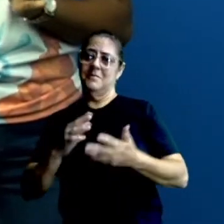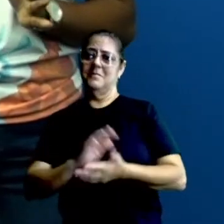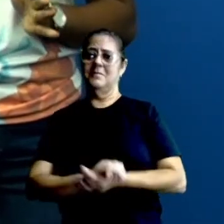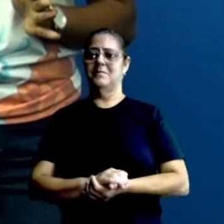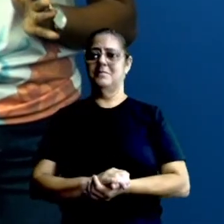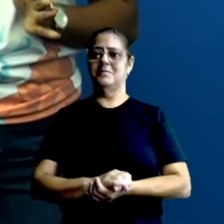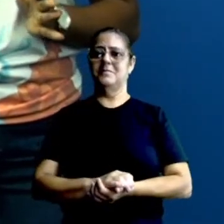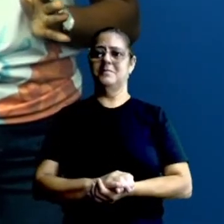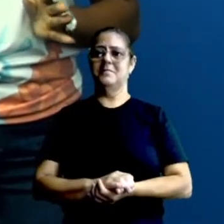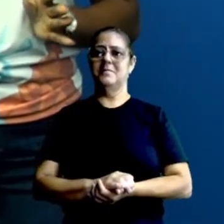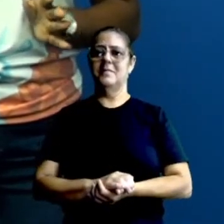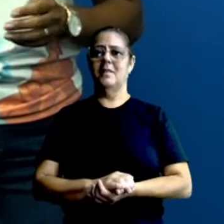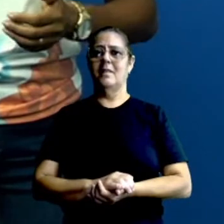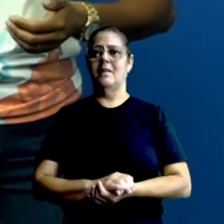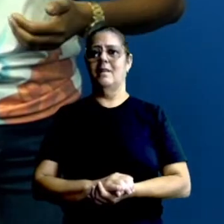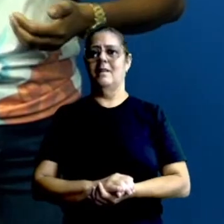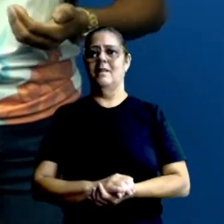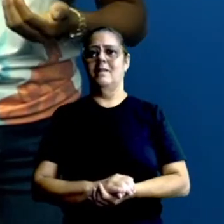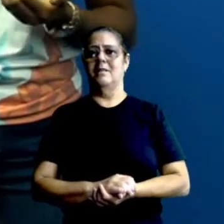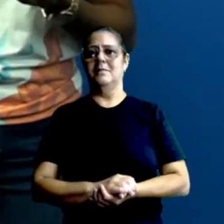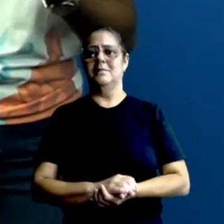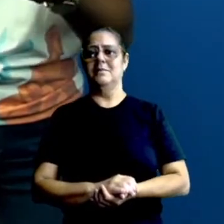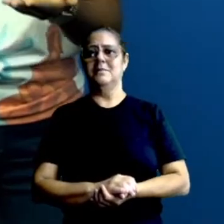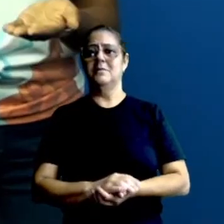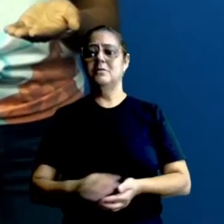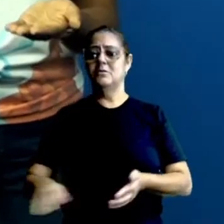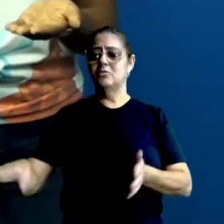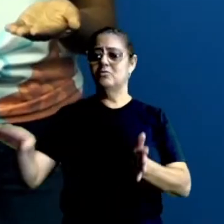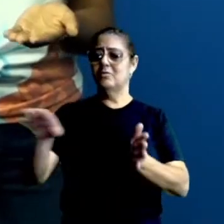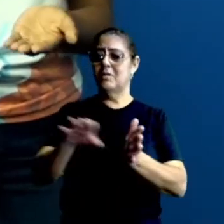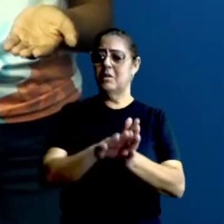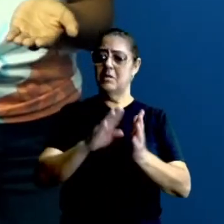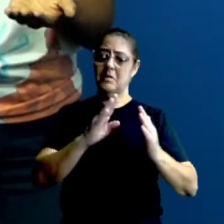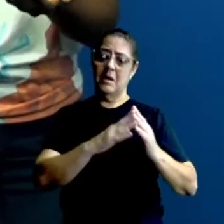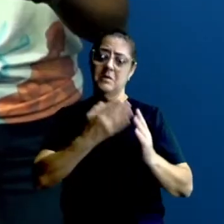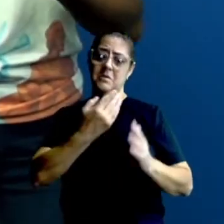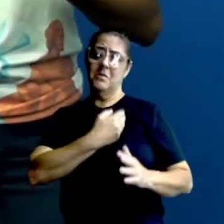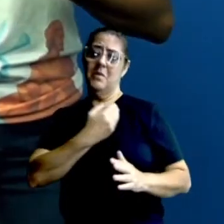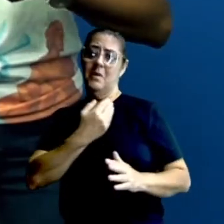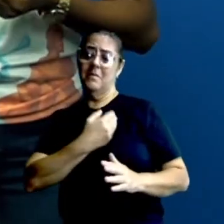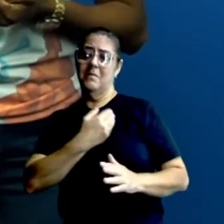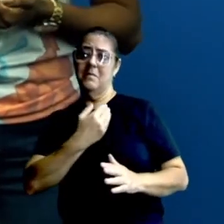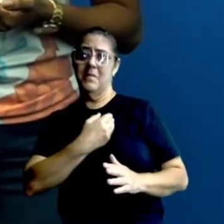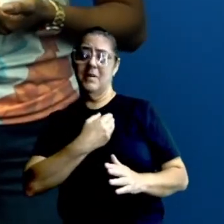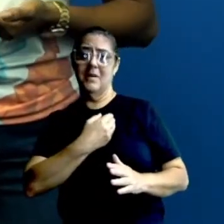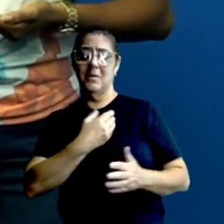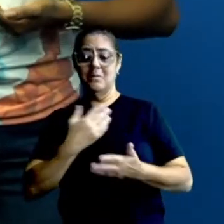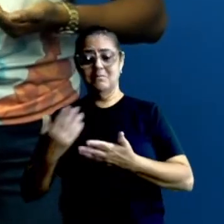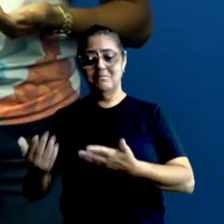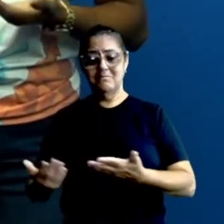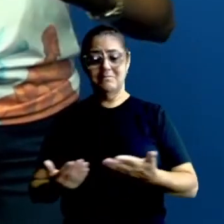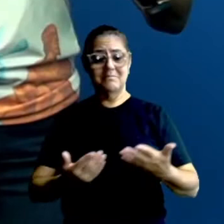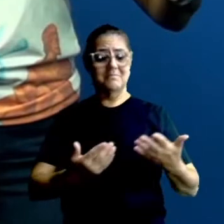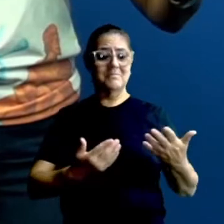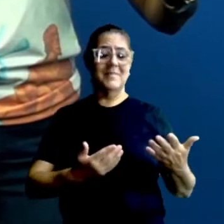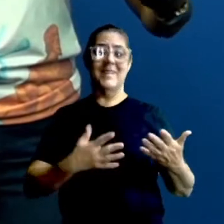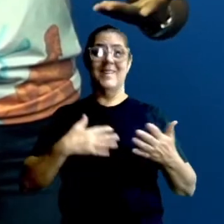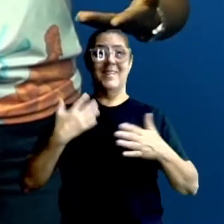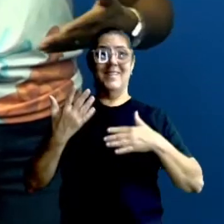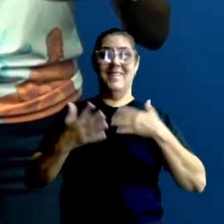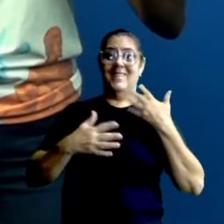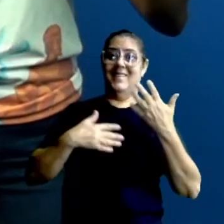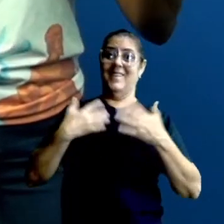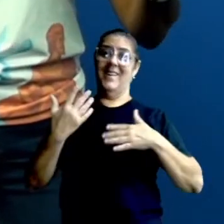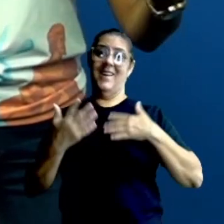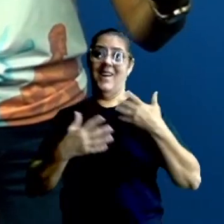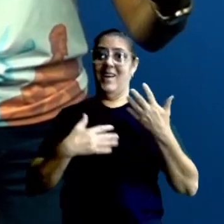o welcome. O welcome é quando você está chegando à casa de alguém e está sendo bem recebido. Então, a pessoa cheia de alegria,